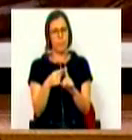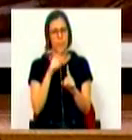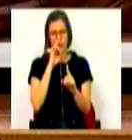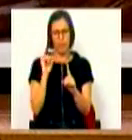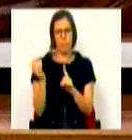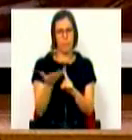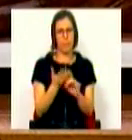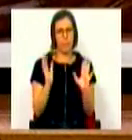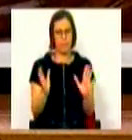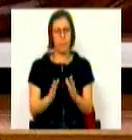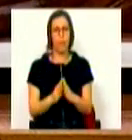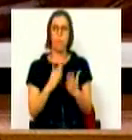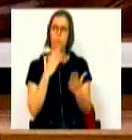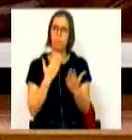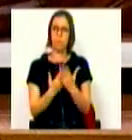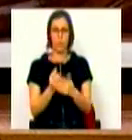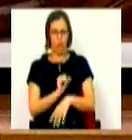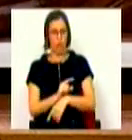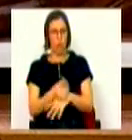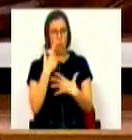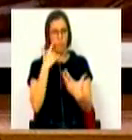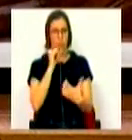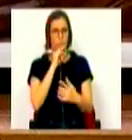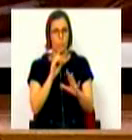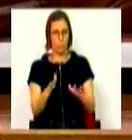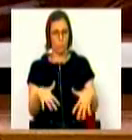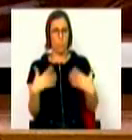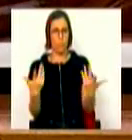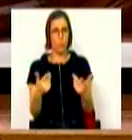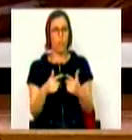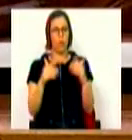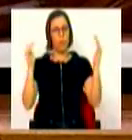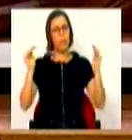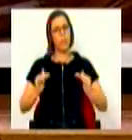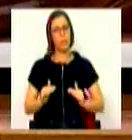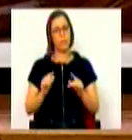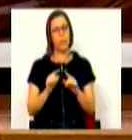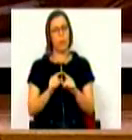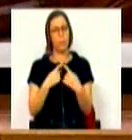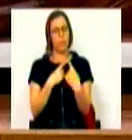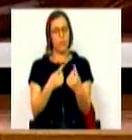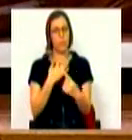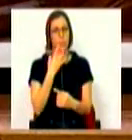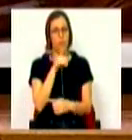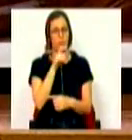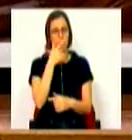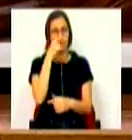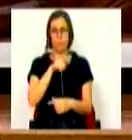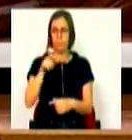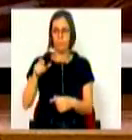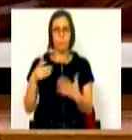ambiental, pelos efeitos imediatos e potenciais na redução do transporte individual de